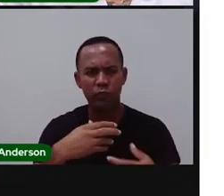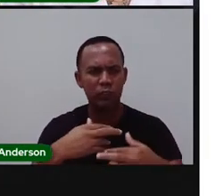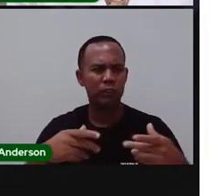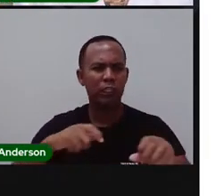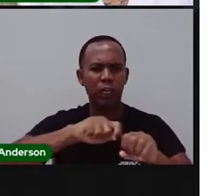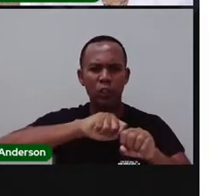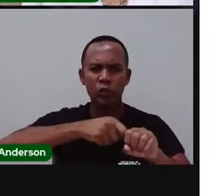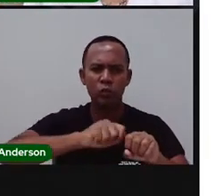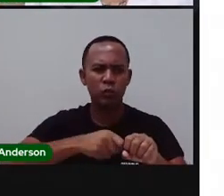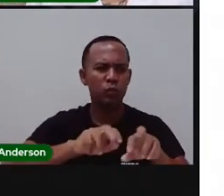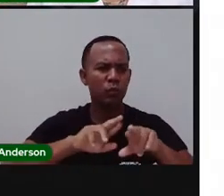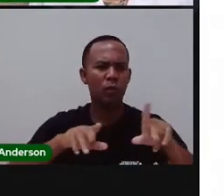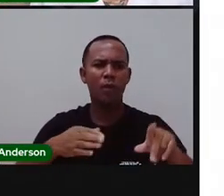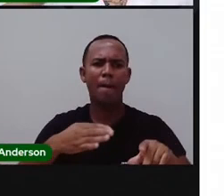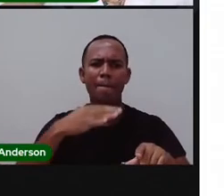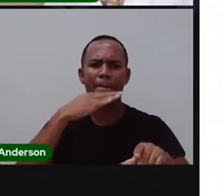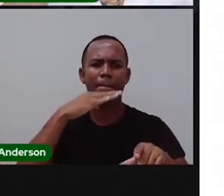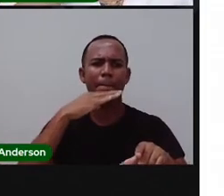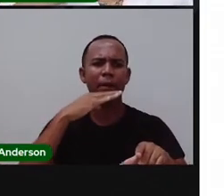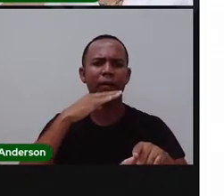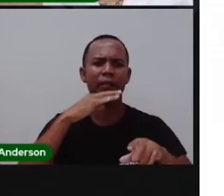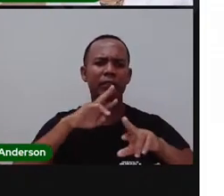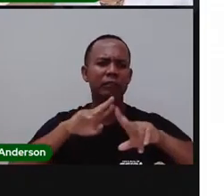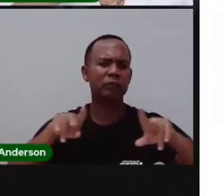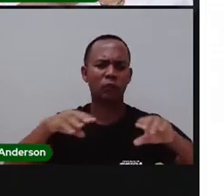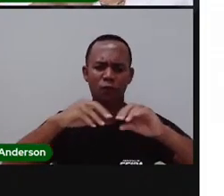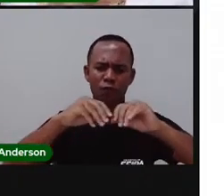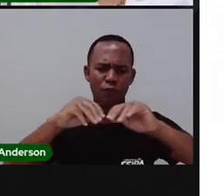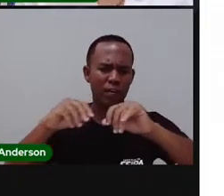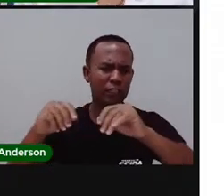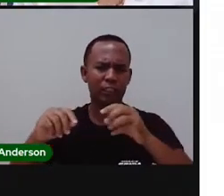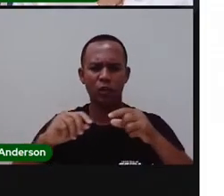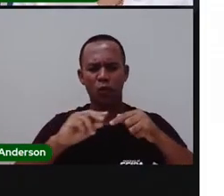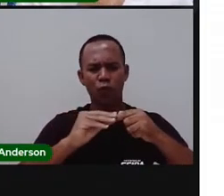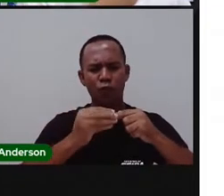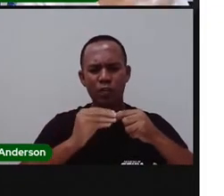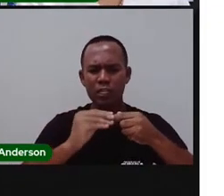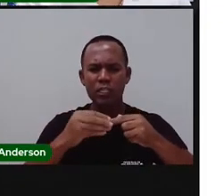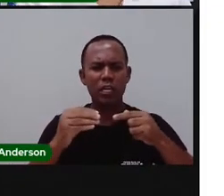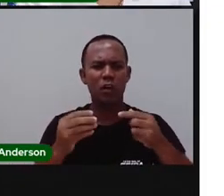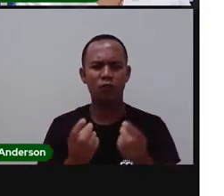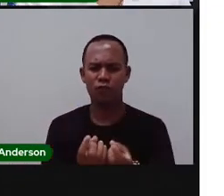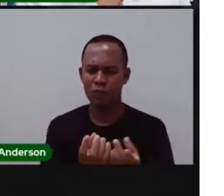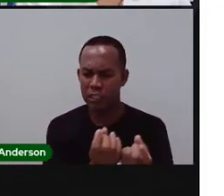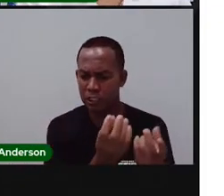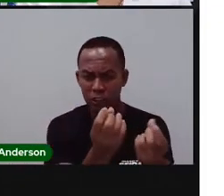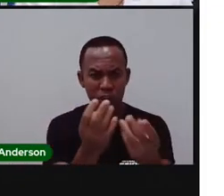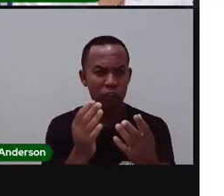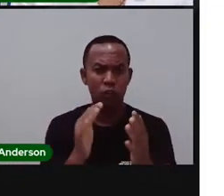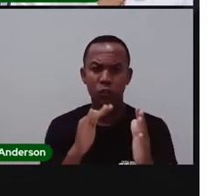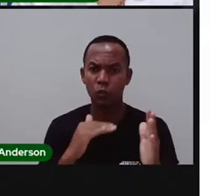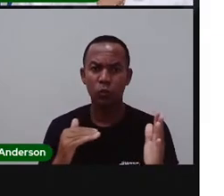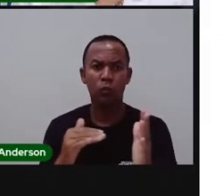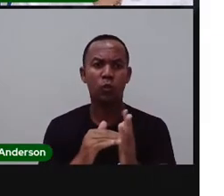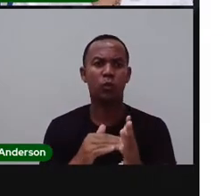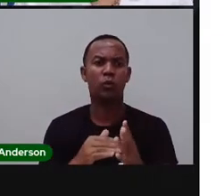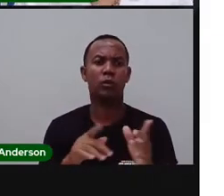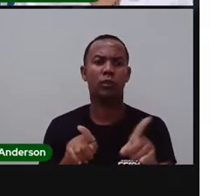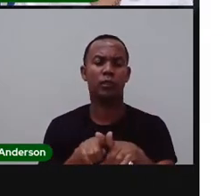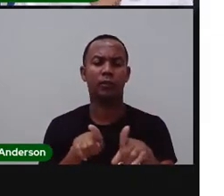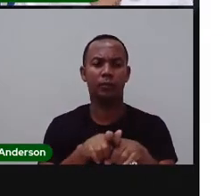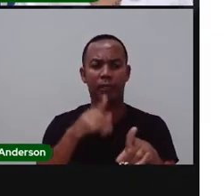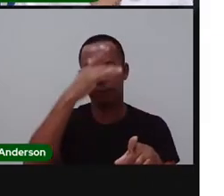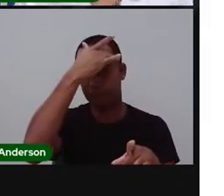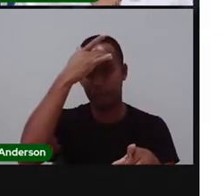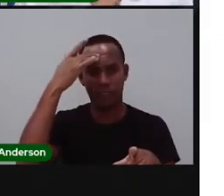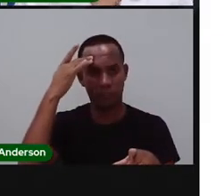caju, que traz a manga, que traz a farinha, o feijão, para comercializar na feira, até a pessoa que